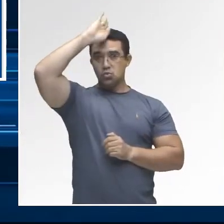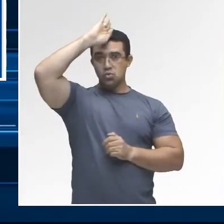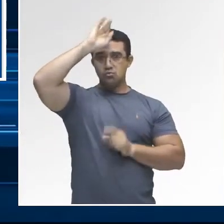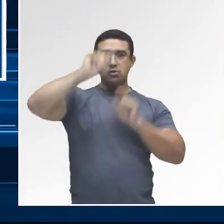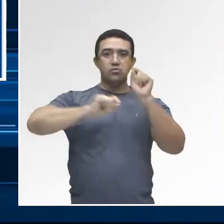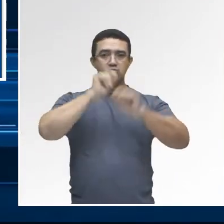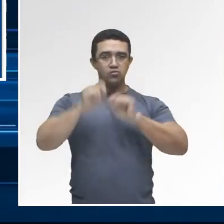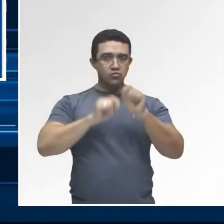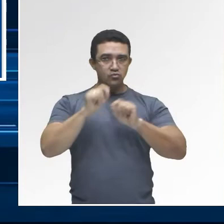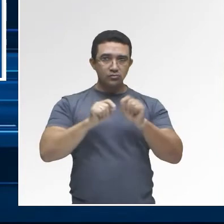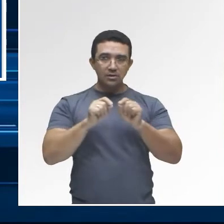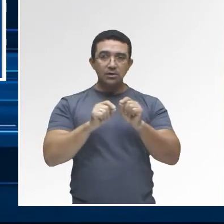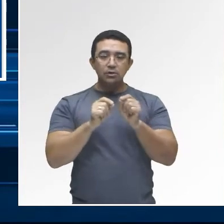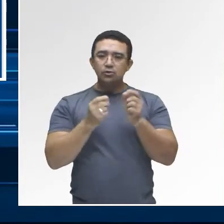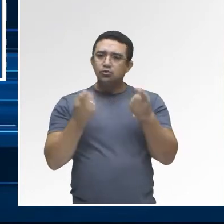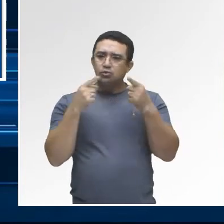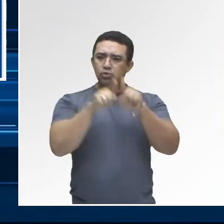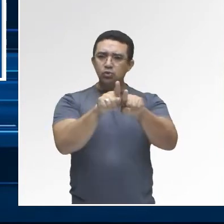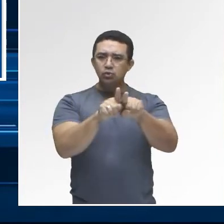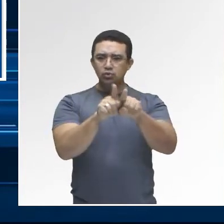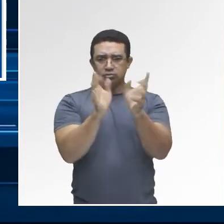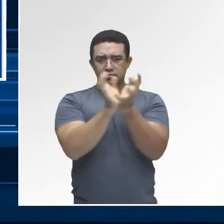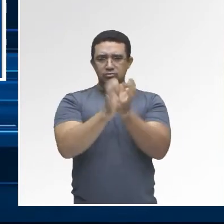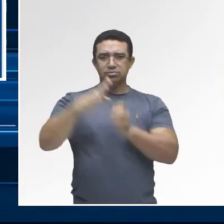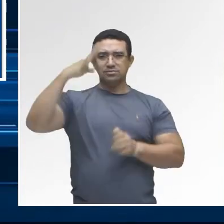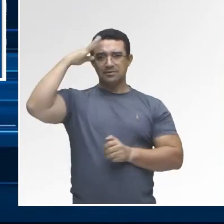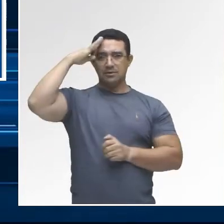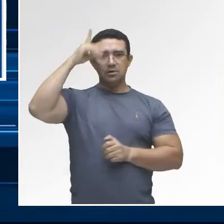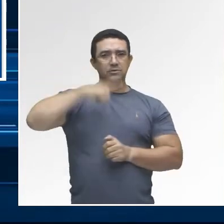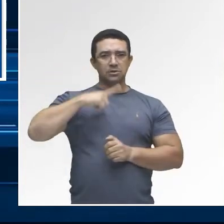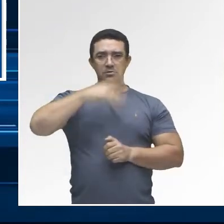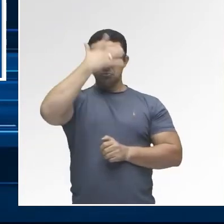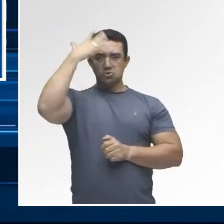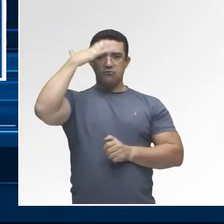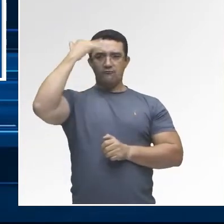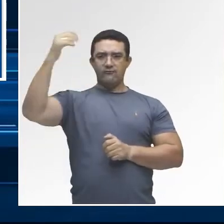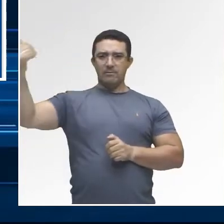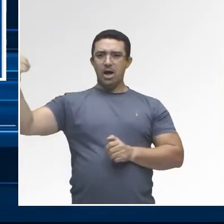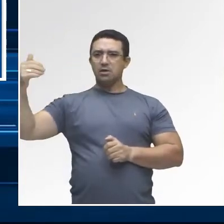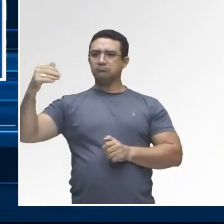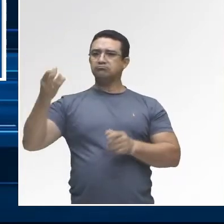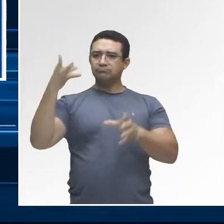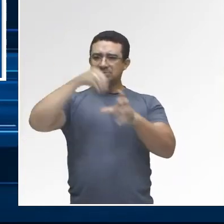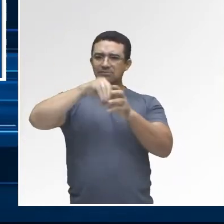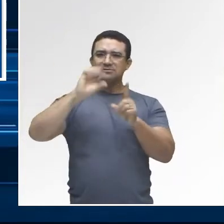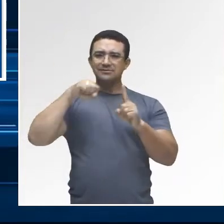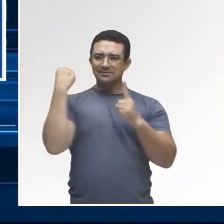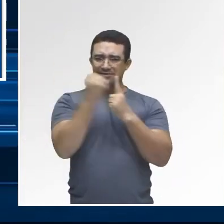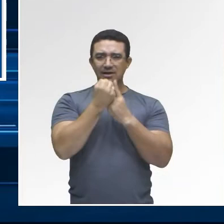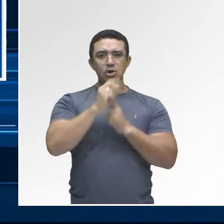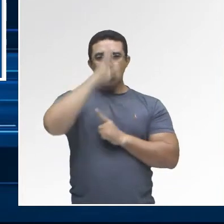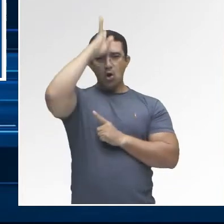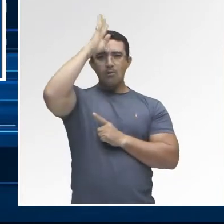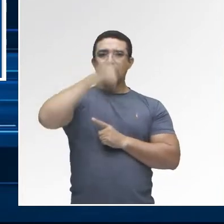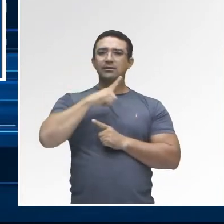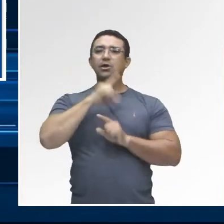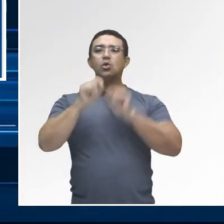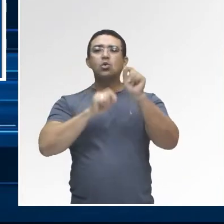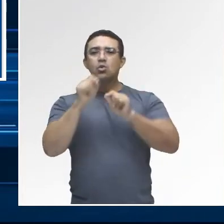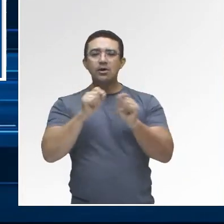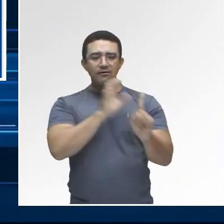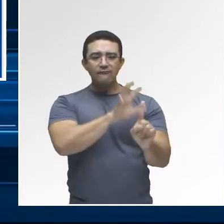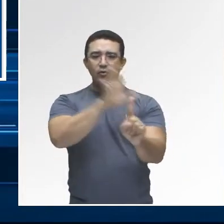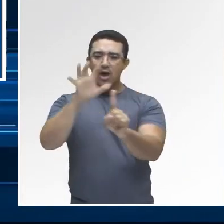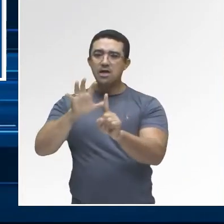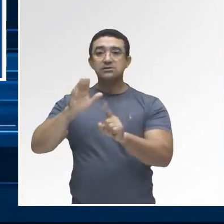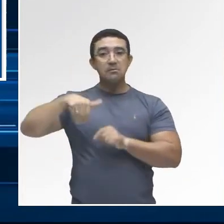simpatizar muito com os militares. Eles vão ganhar prestígio dentro da sociedade romana. E vão começar a ter uma interferência cada vez